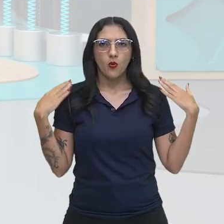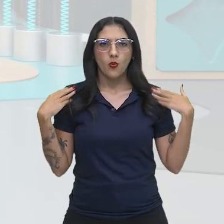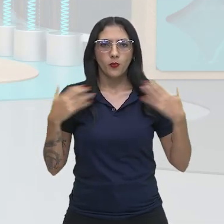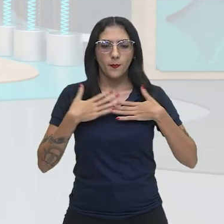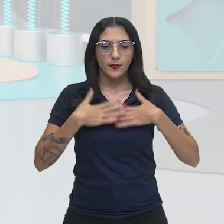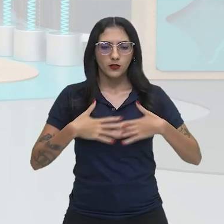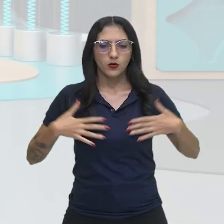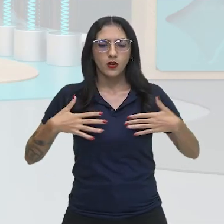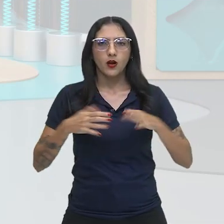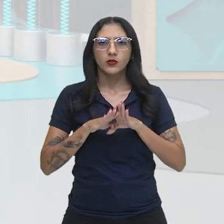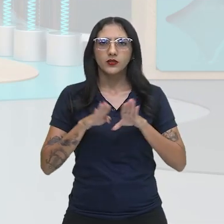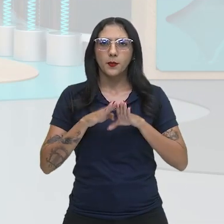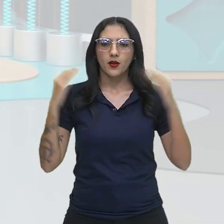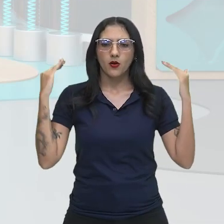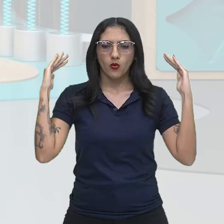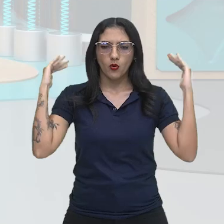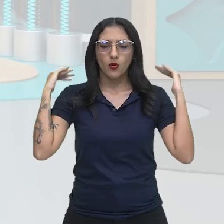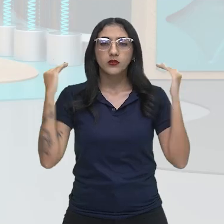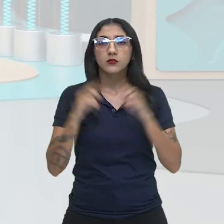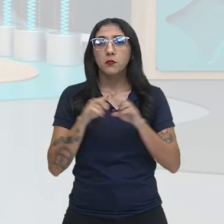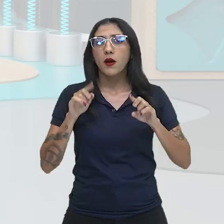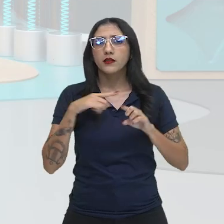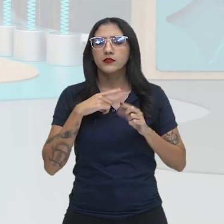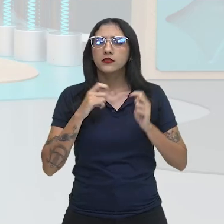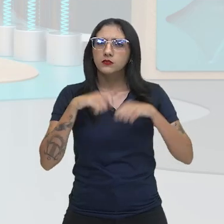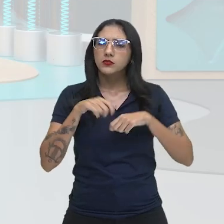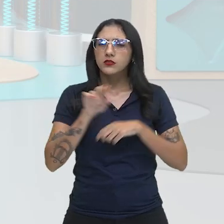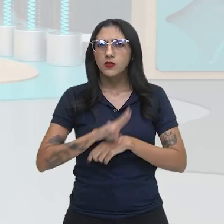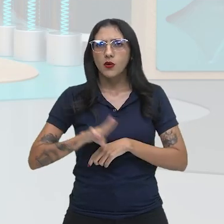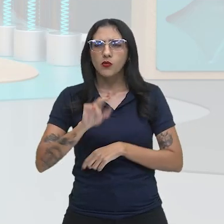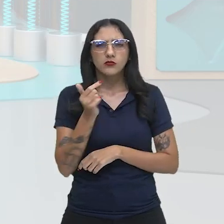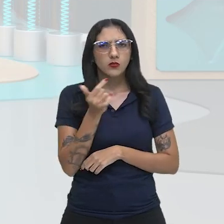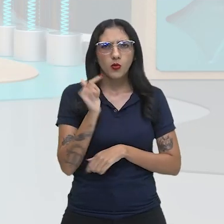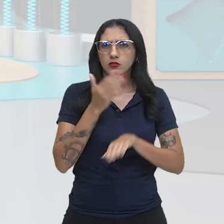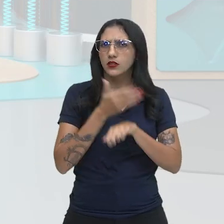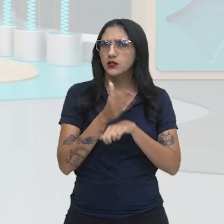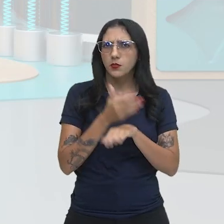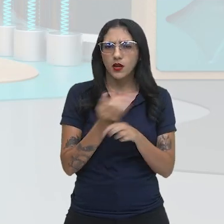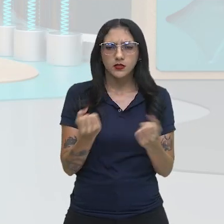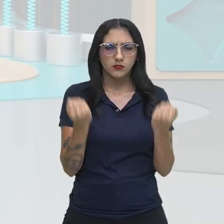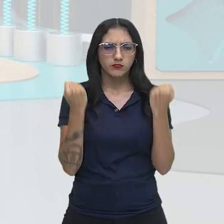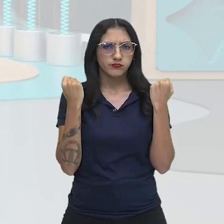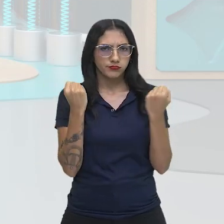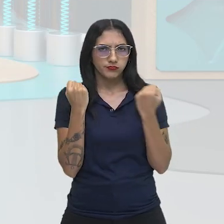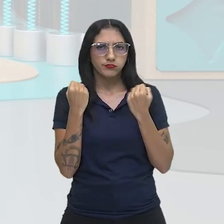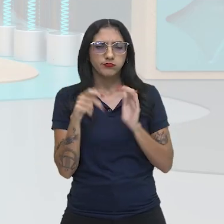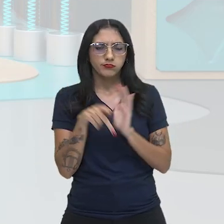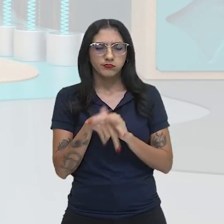peito e costas, mas também podem ser utilizados aí em outros exercícios, tá